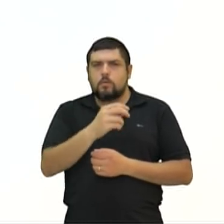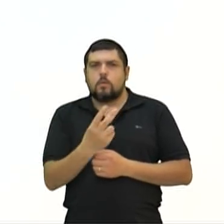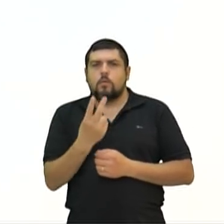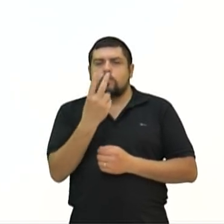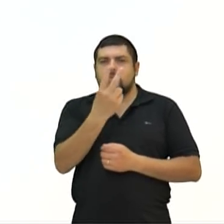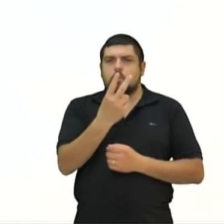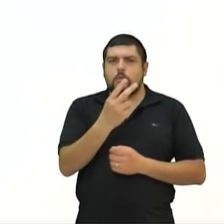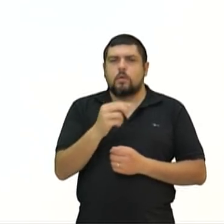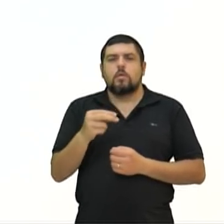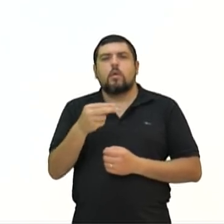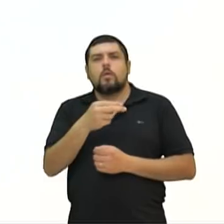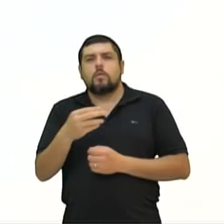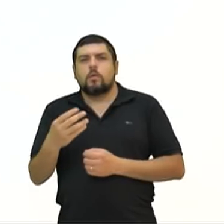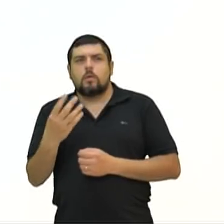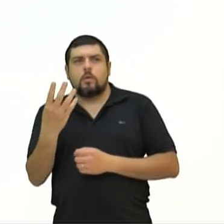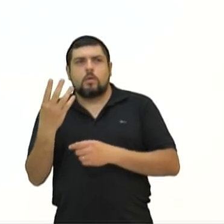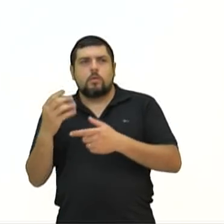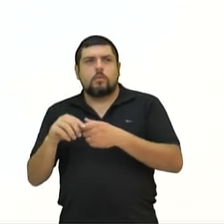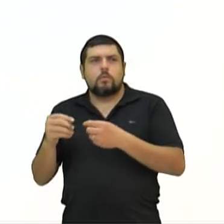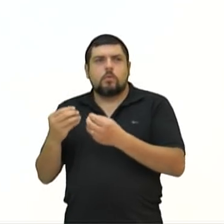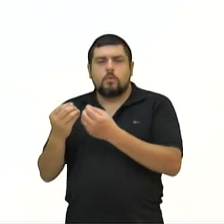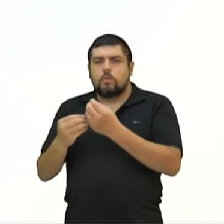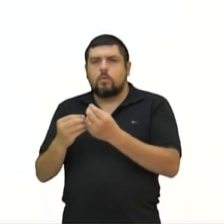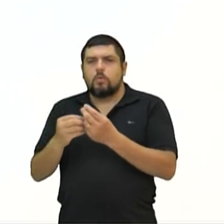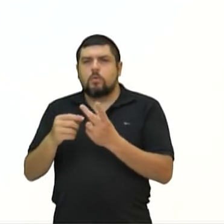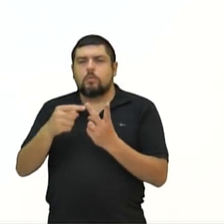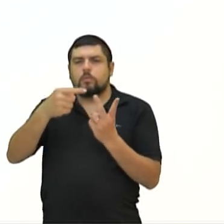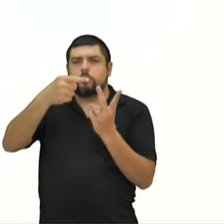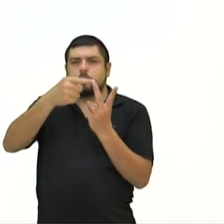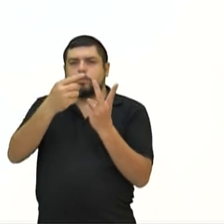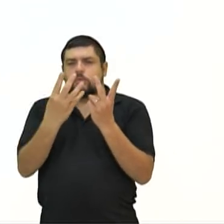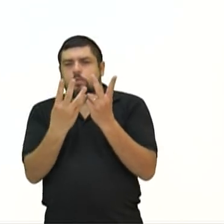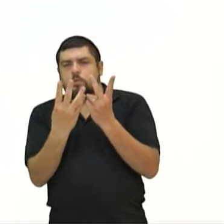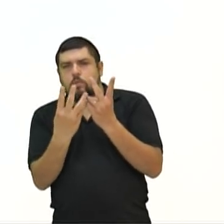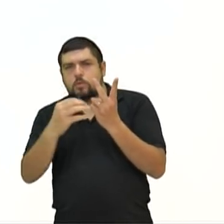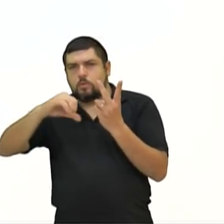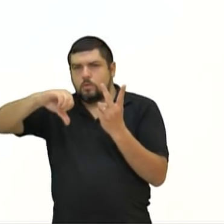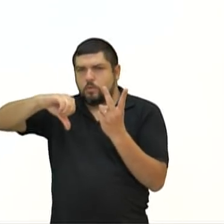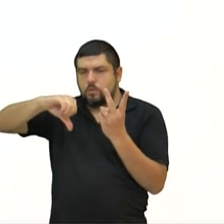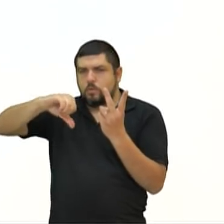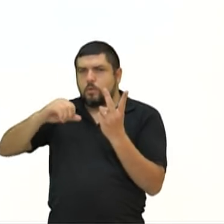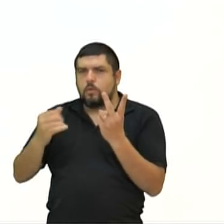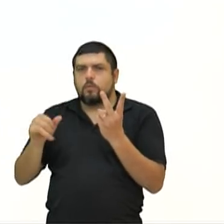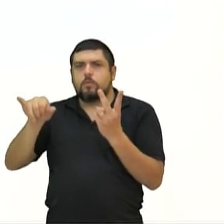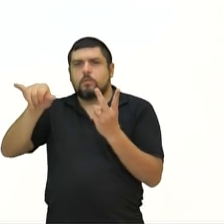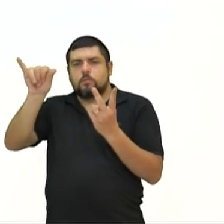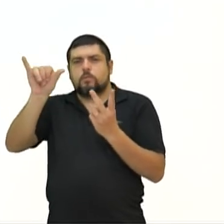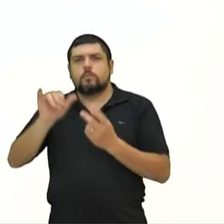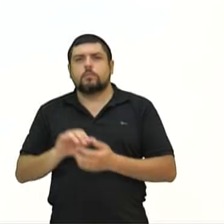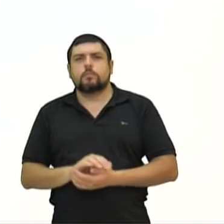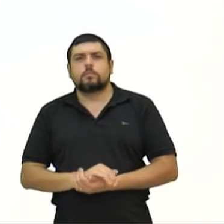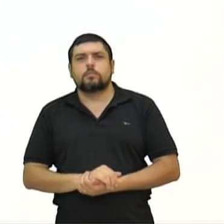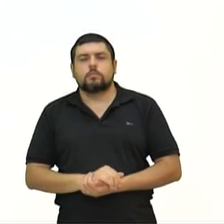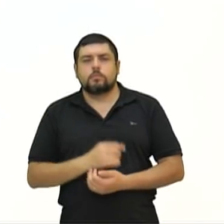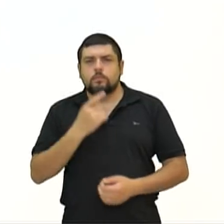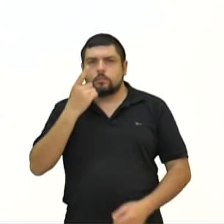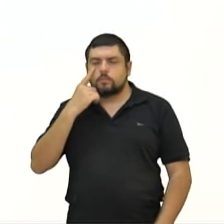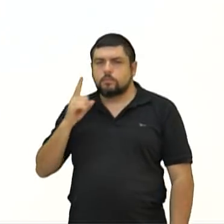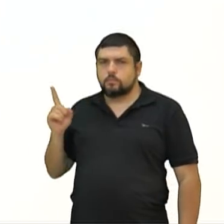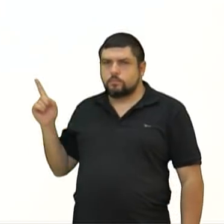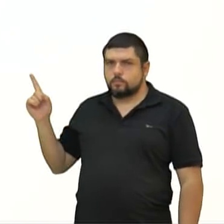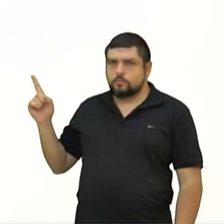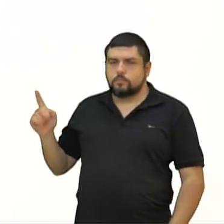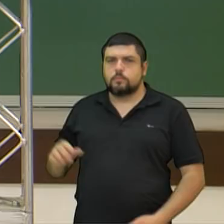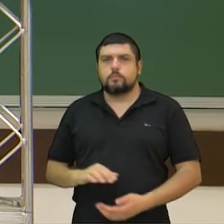y. Qual é a propriedade que eu vou usar? 49 ao quadrado é igual